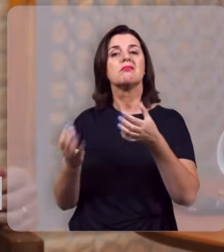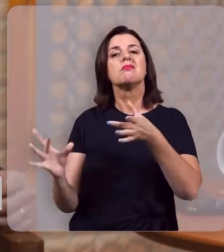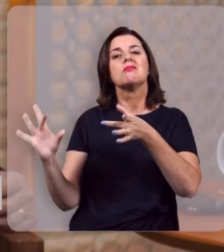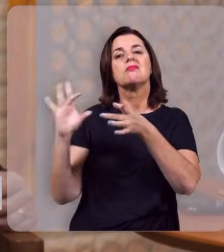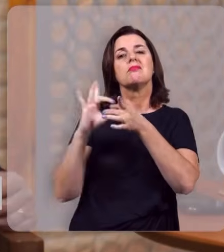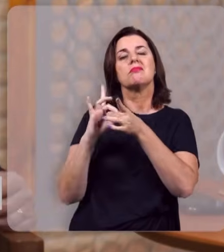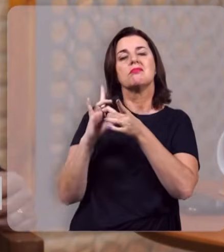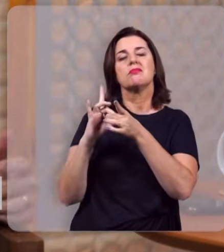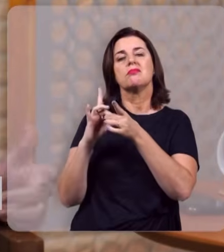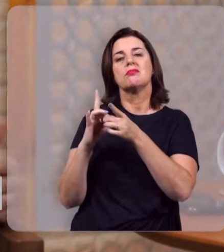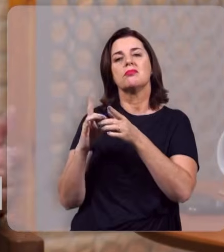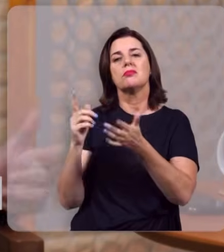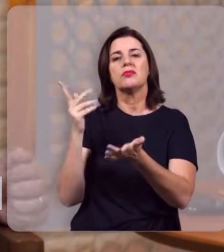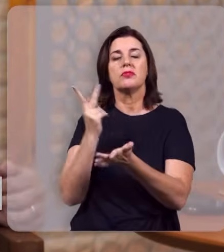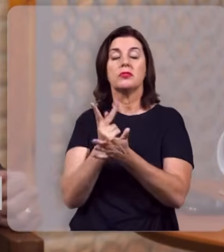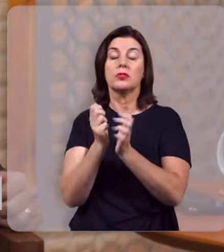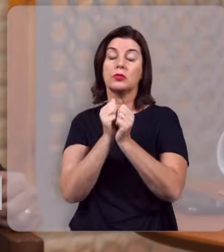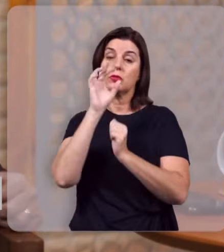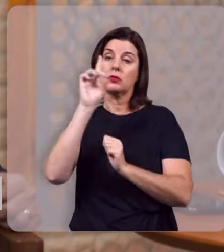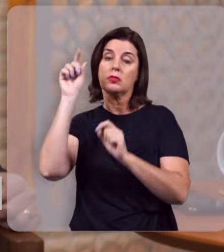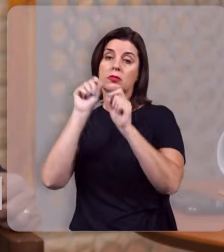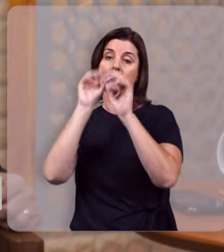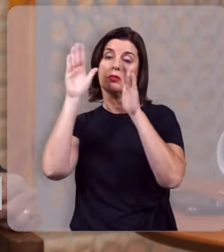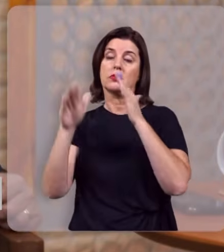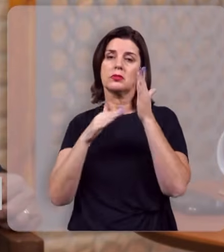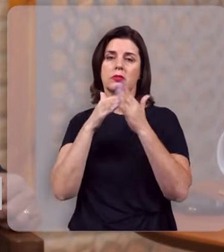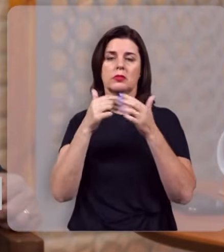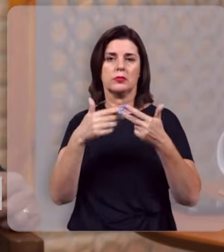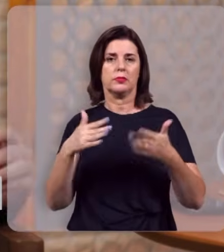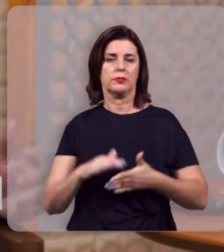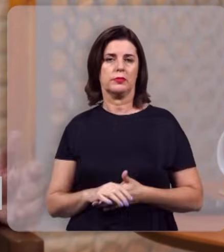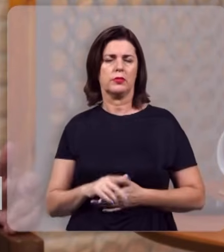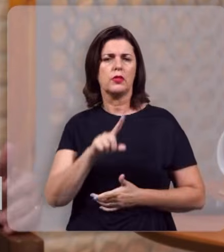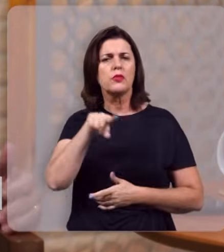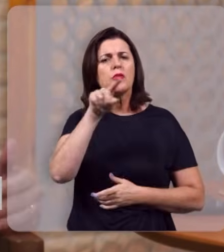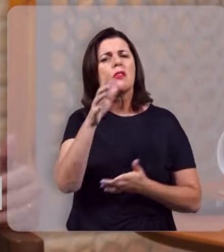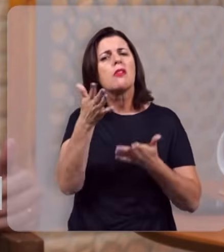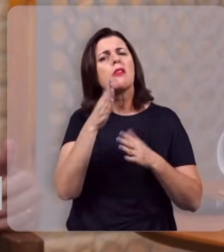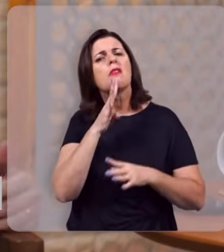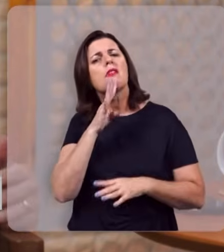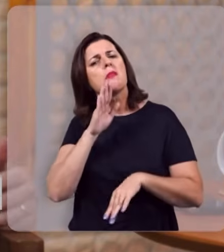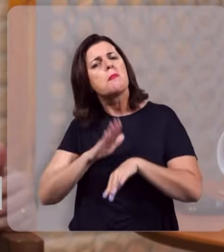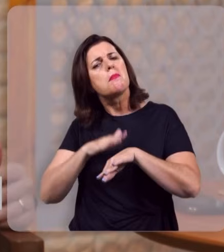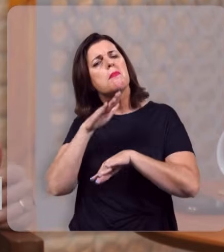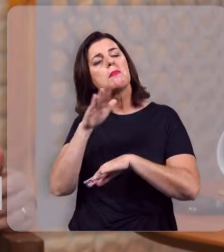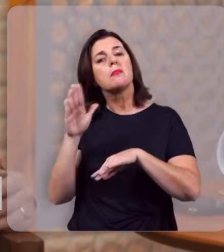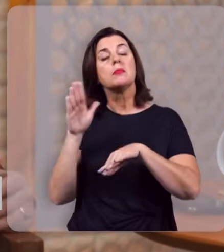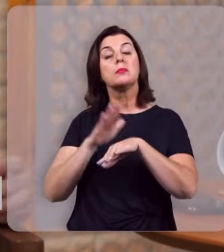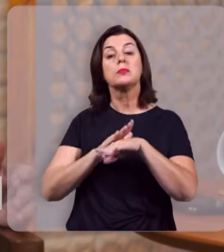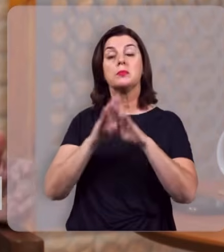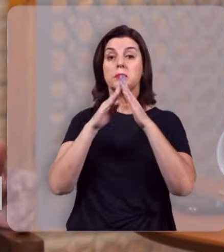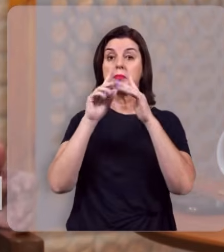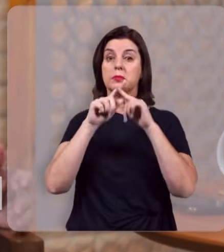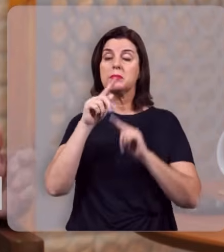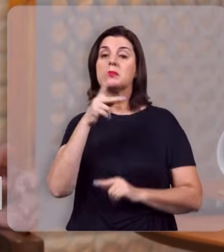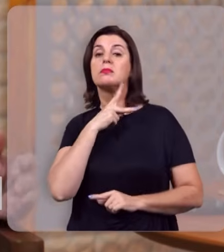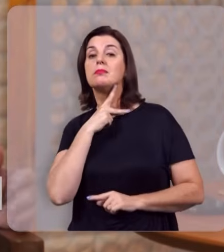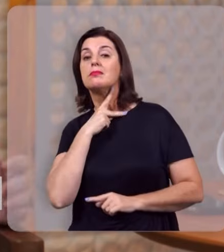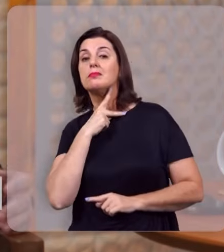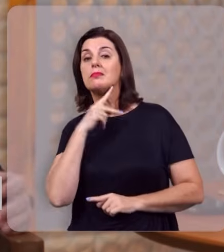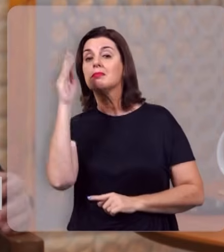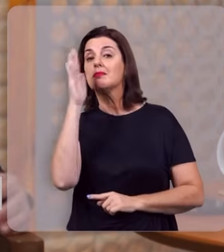para um relacionamento real e genuíno com Deus, Criador de todas as coisas. Se você quer conhecer um pouquinho mais sobre a